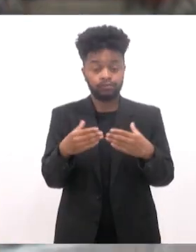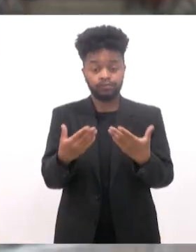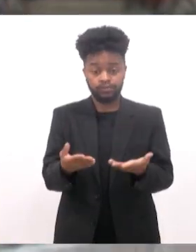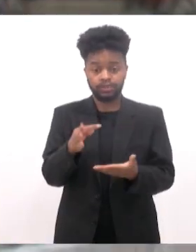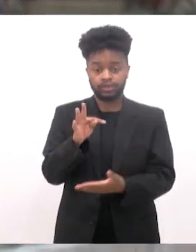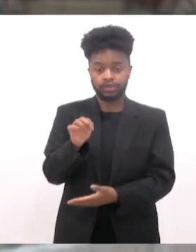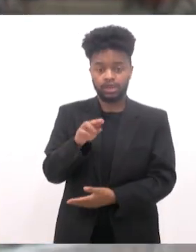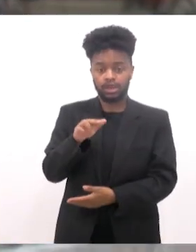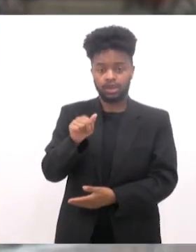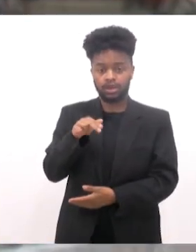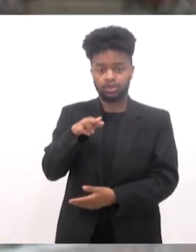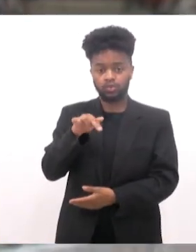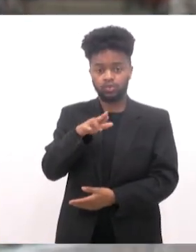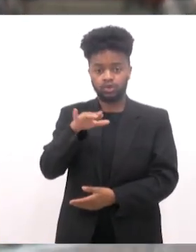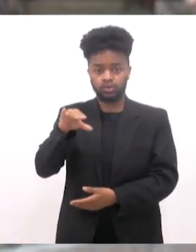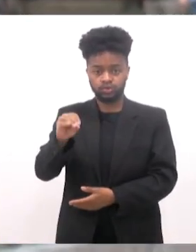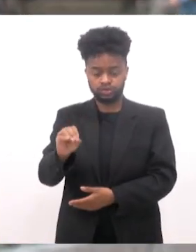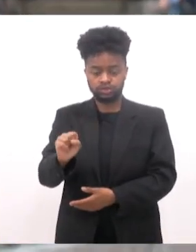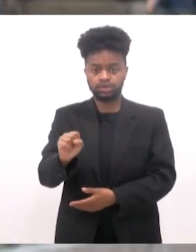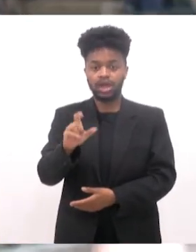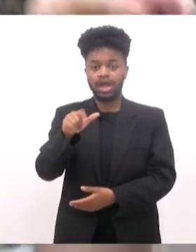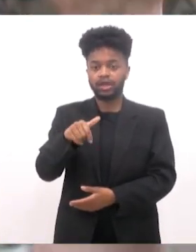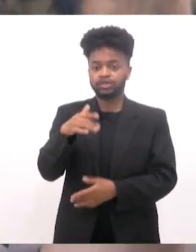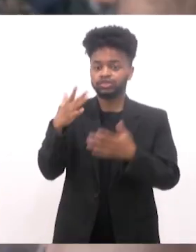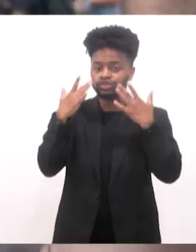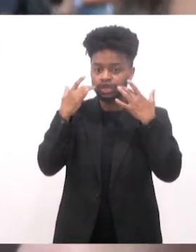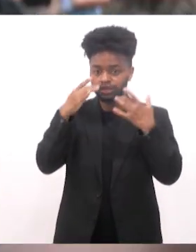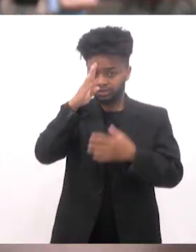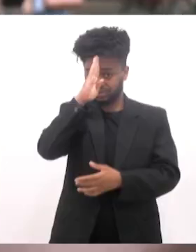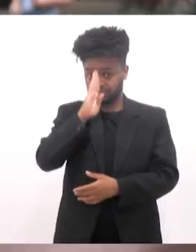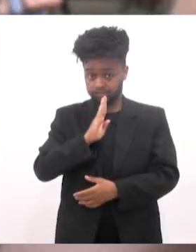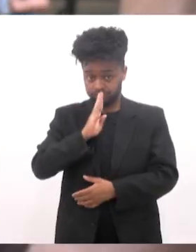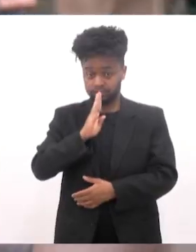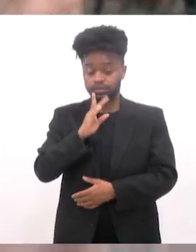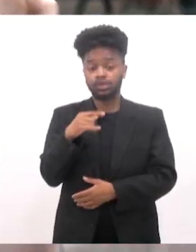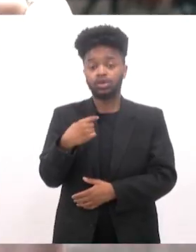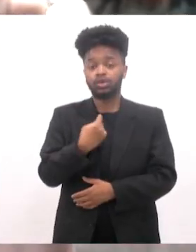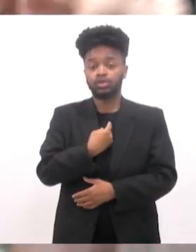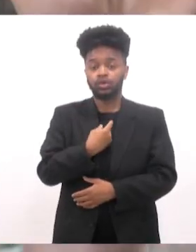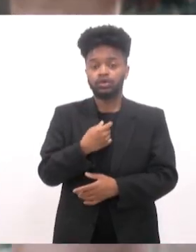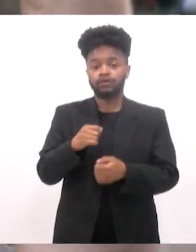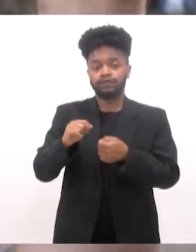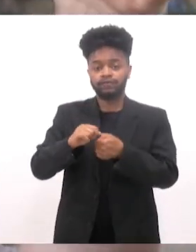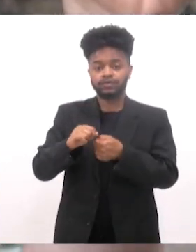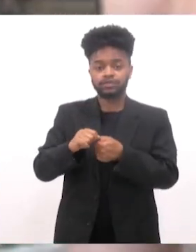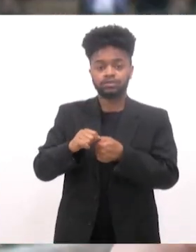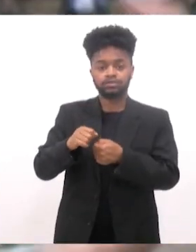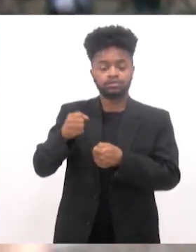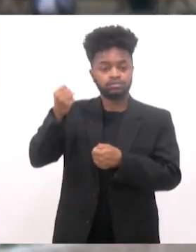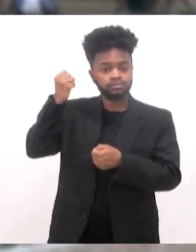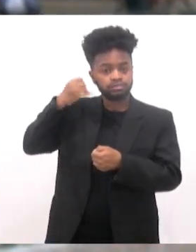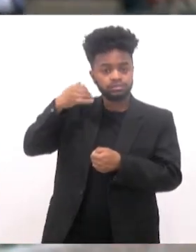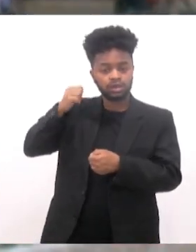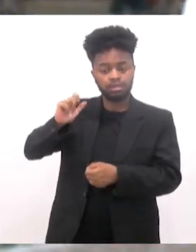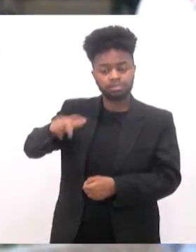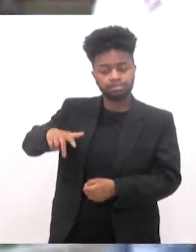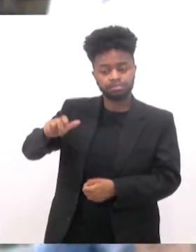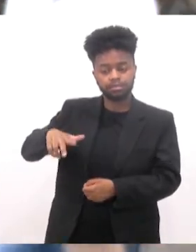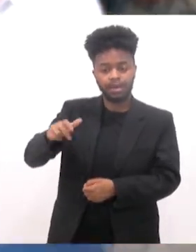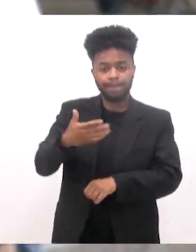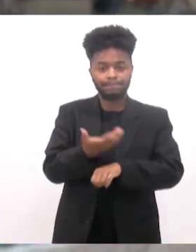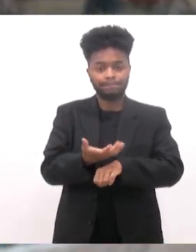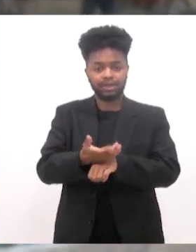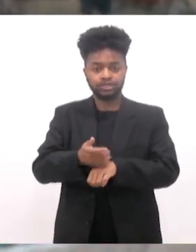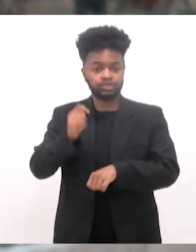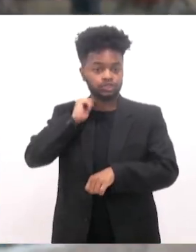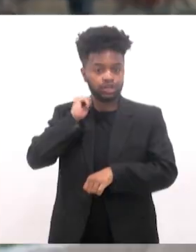Nulhos é um espetáculo gratuito em que a gente faz uma audiocaminhada da Praça Tiradentes até o CCBB.